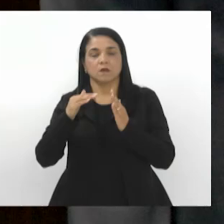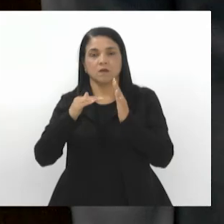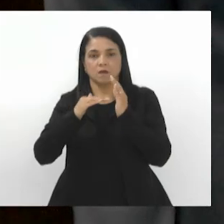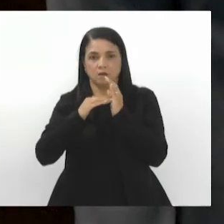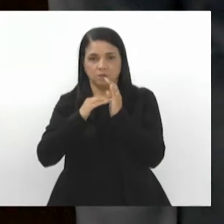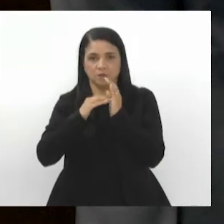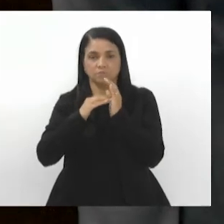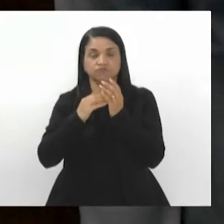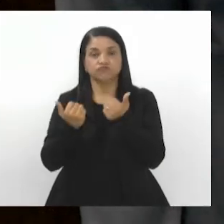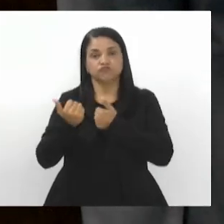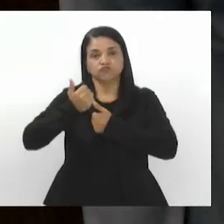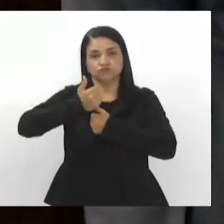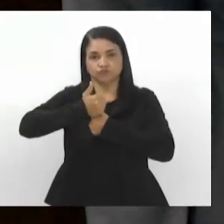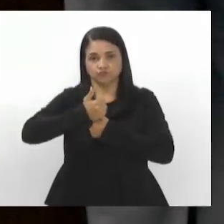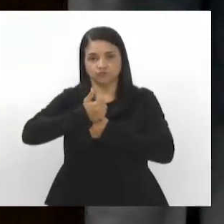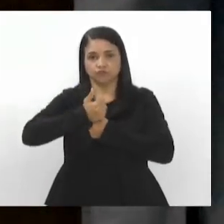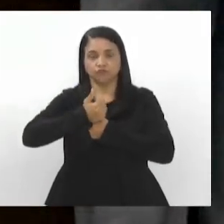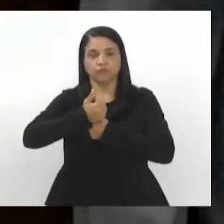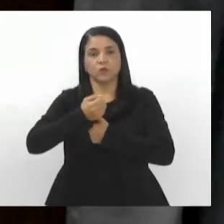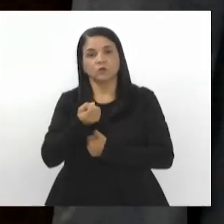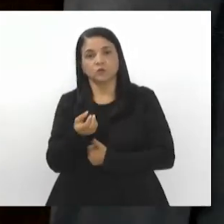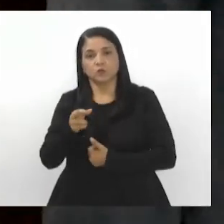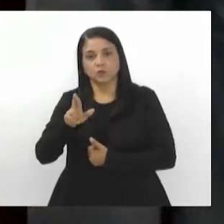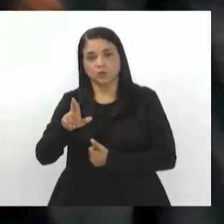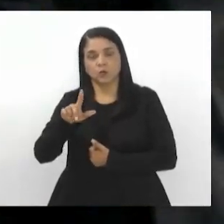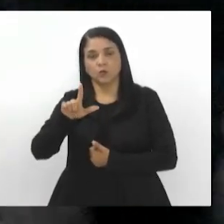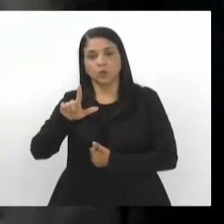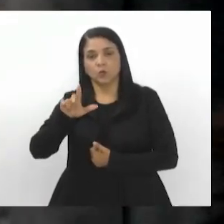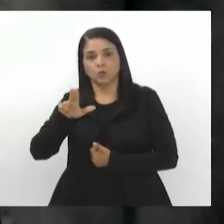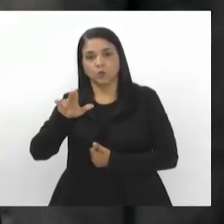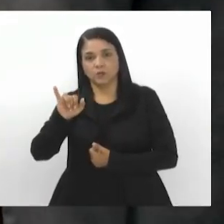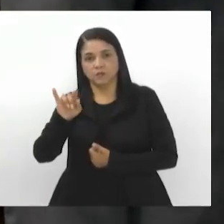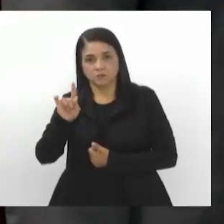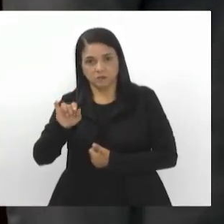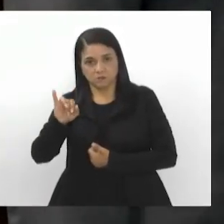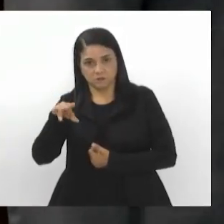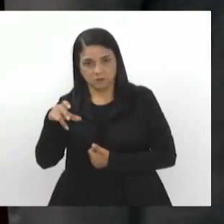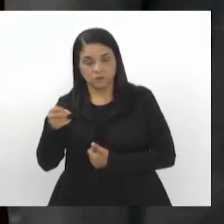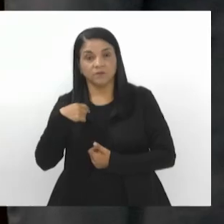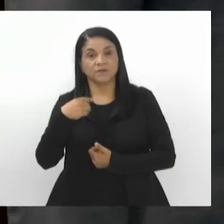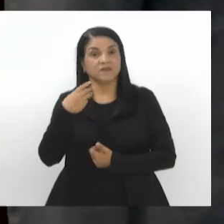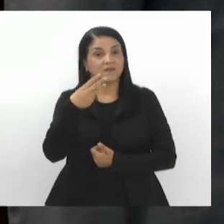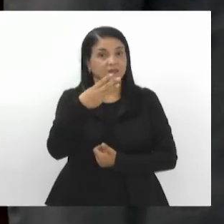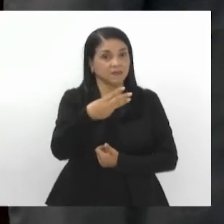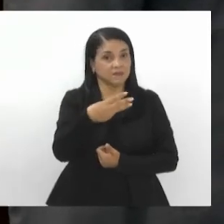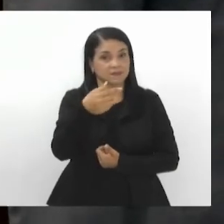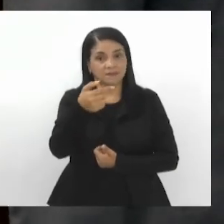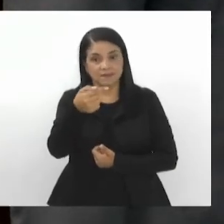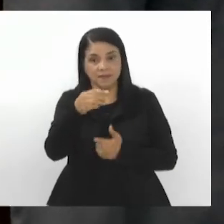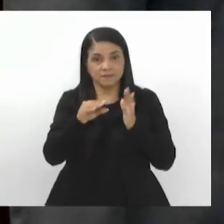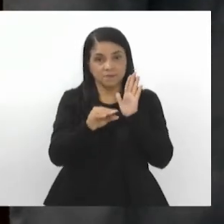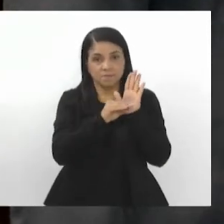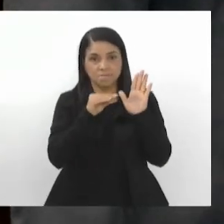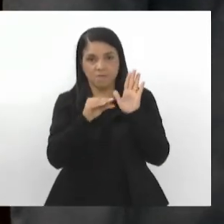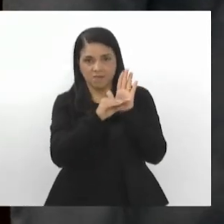do substitutivo do doutor Luizinho, com as suas 37